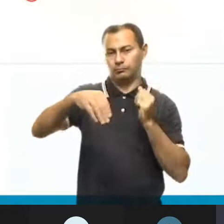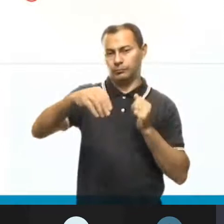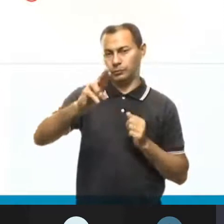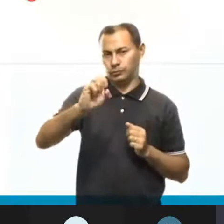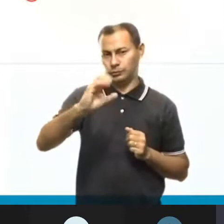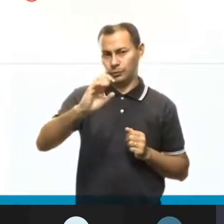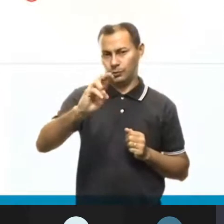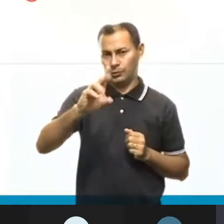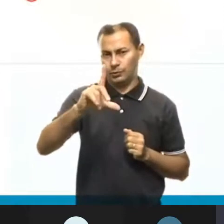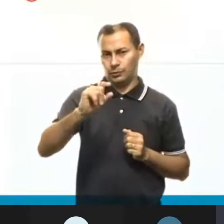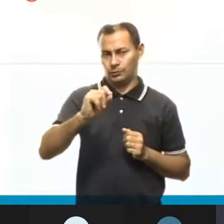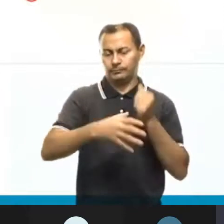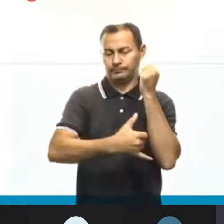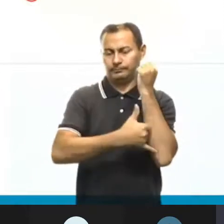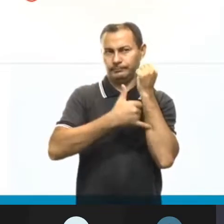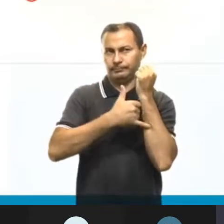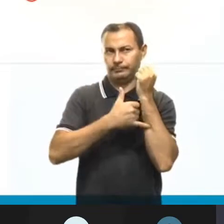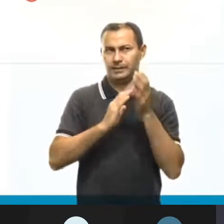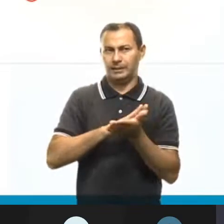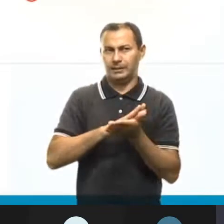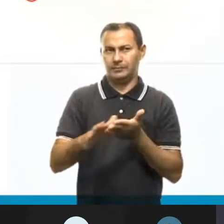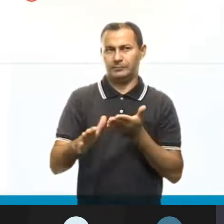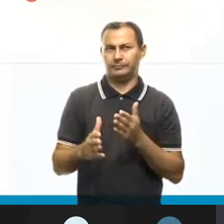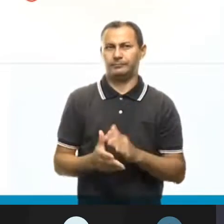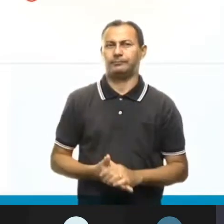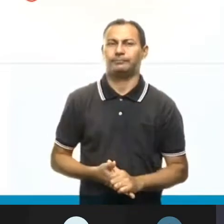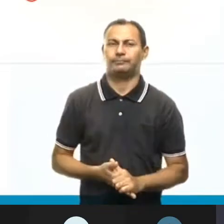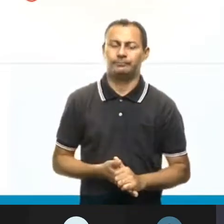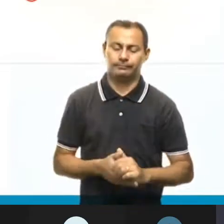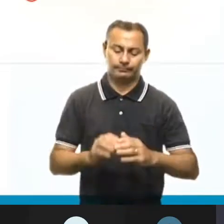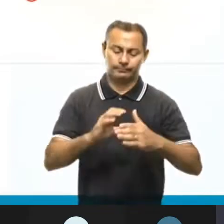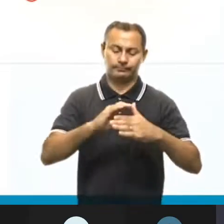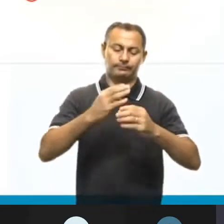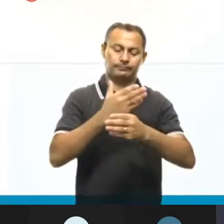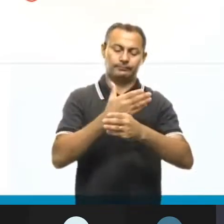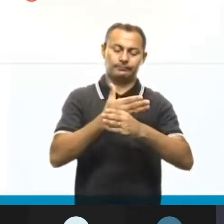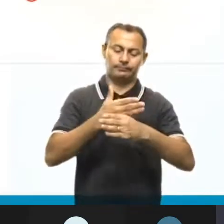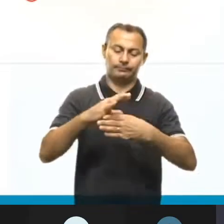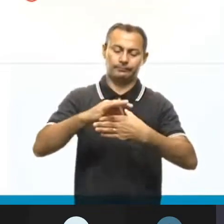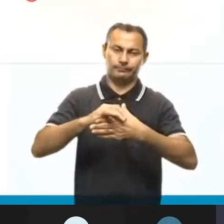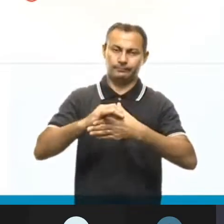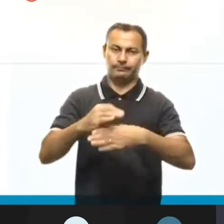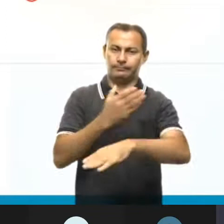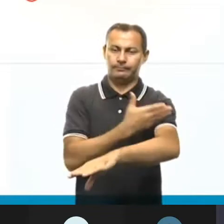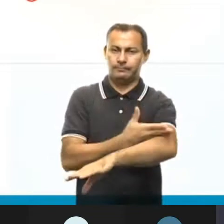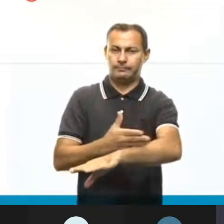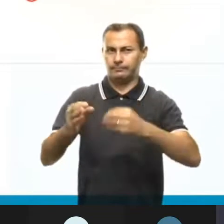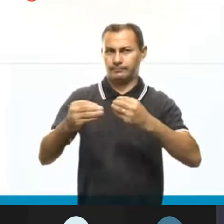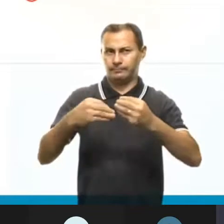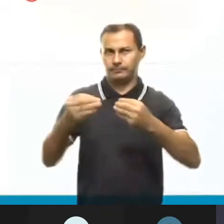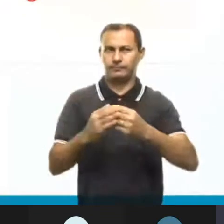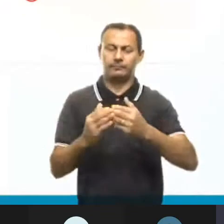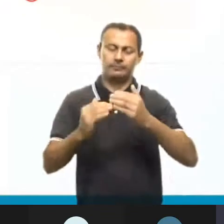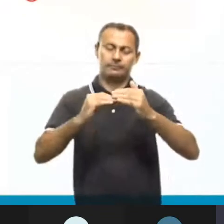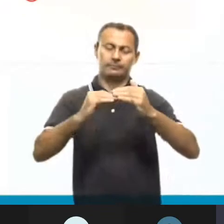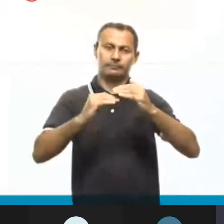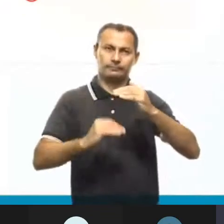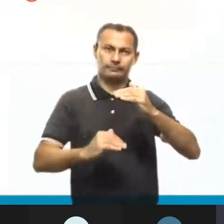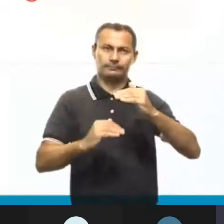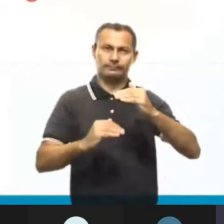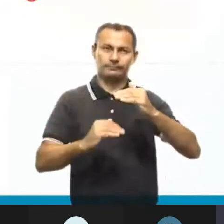músculo liso. E tá logo abaixo aqui da minha cartilagem hialina. E depois, né, abaixo